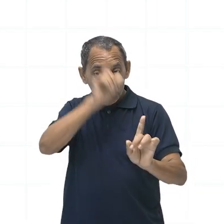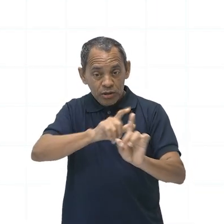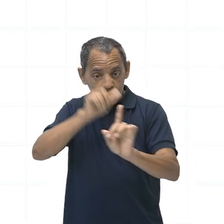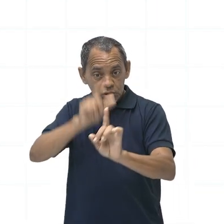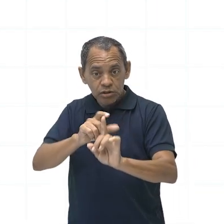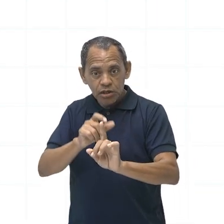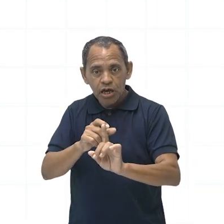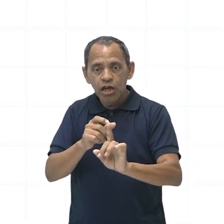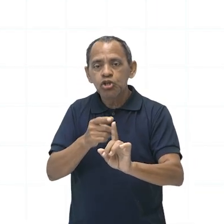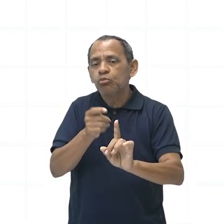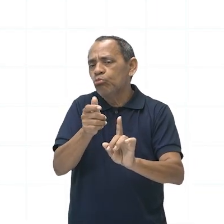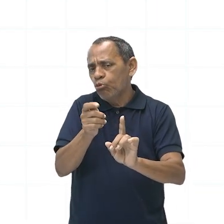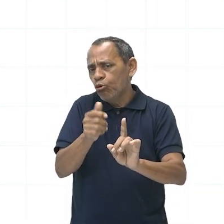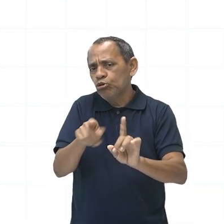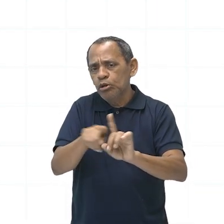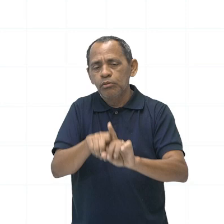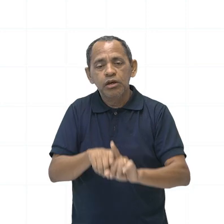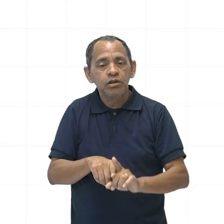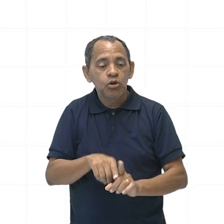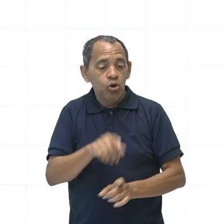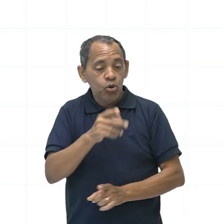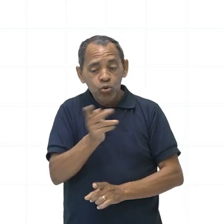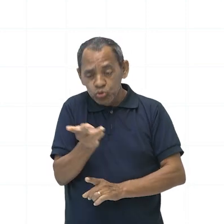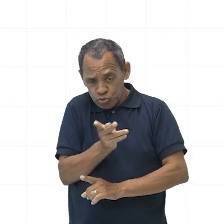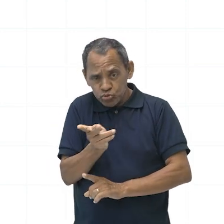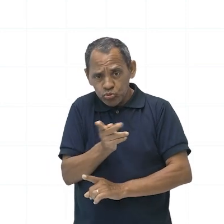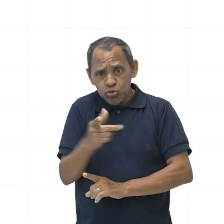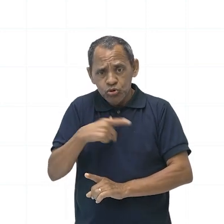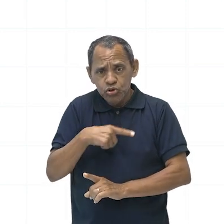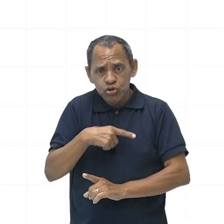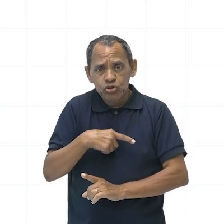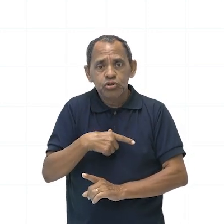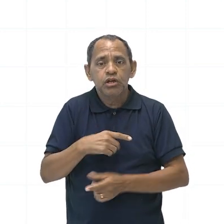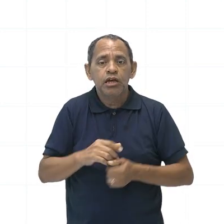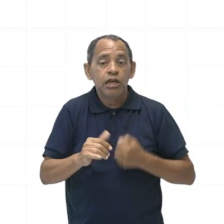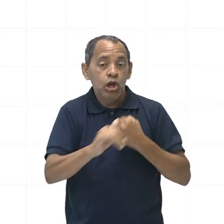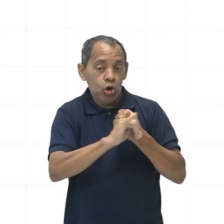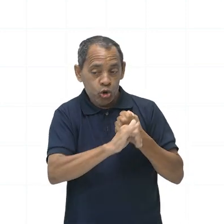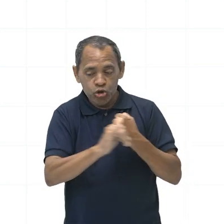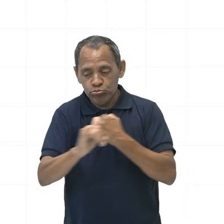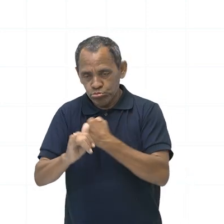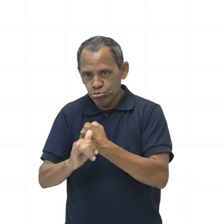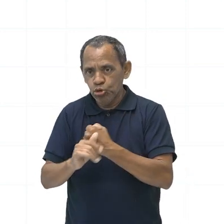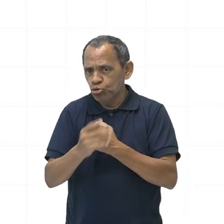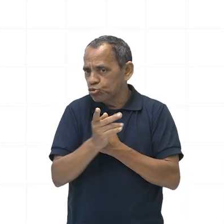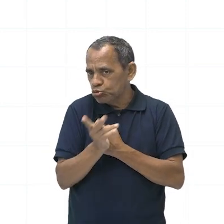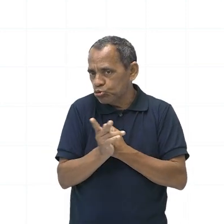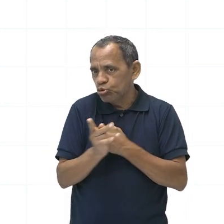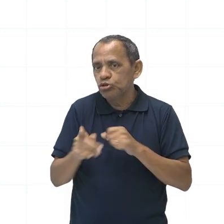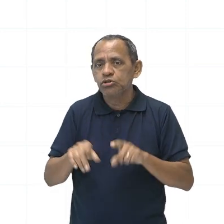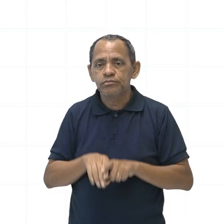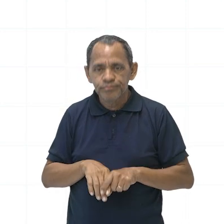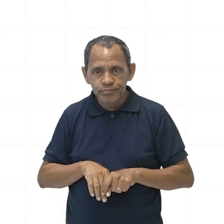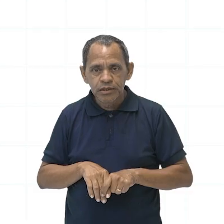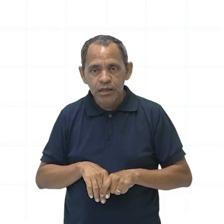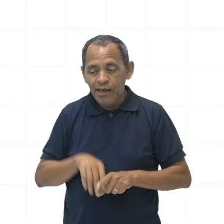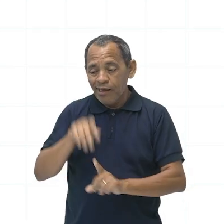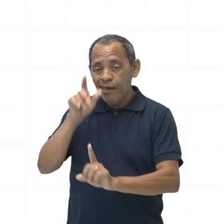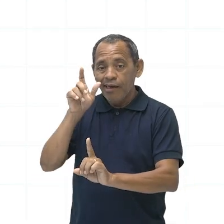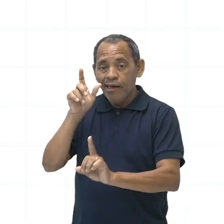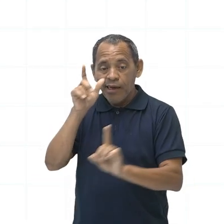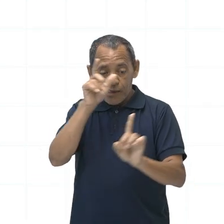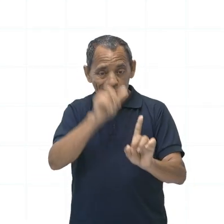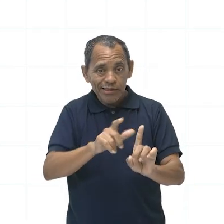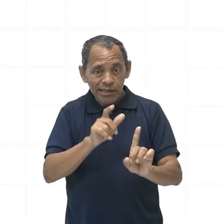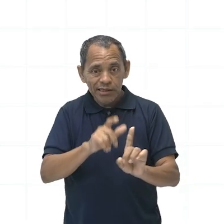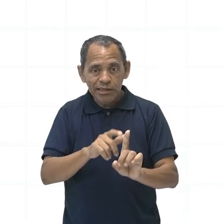a primeira quanto a segunda, né? Nós vimos que, inclusive, a primeira é centrada em uma única personagem, que é a Apolinária, e na segunda